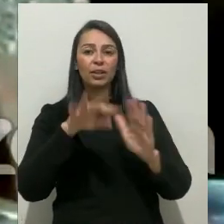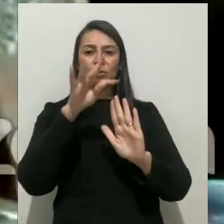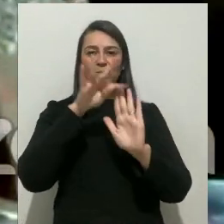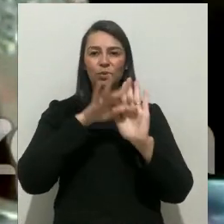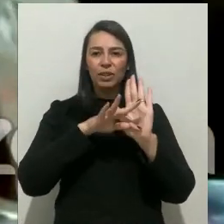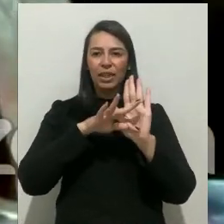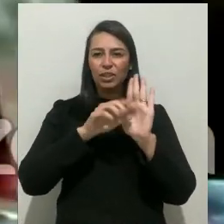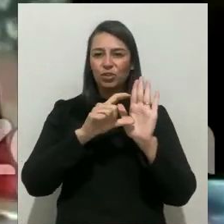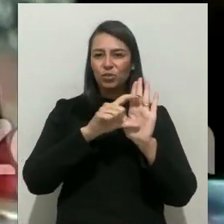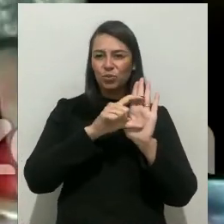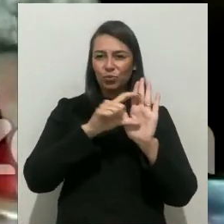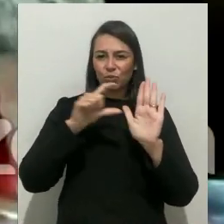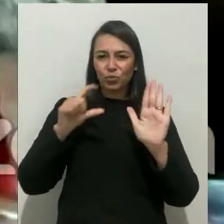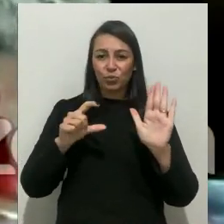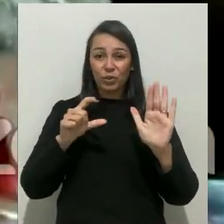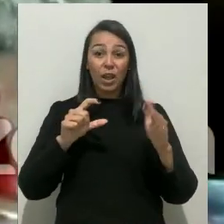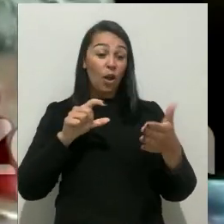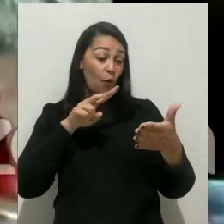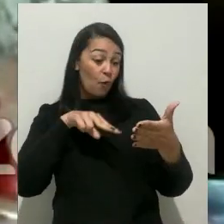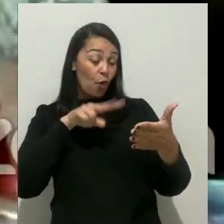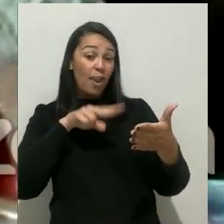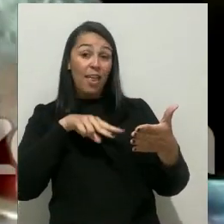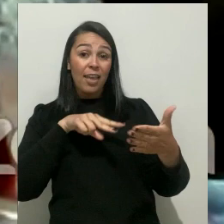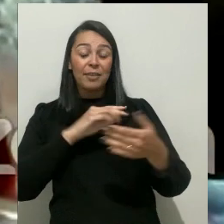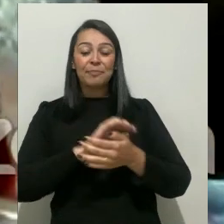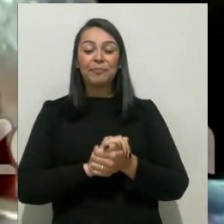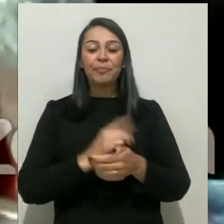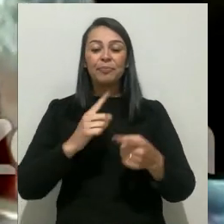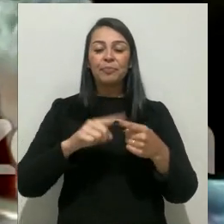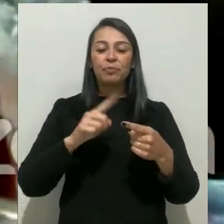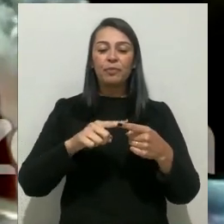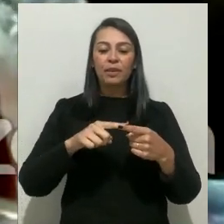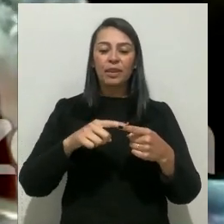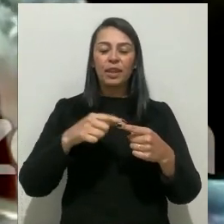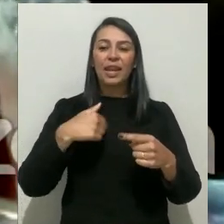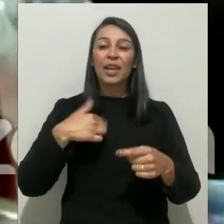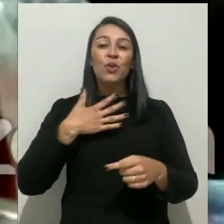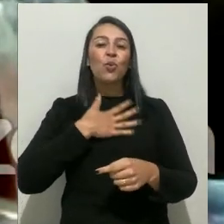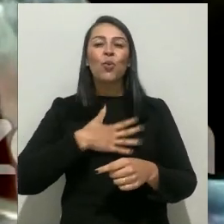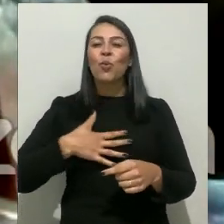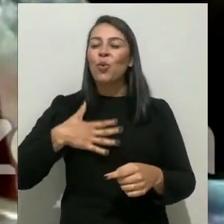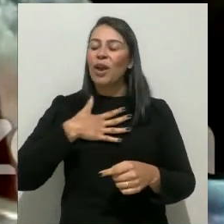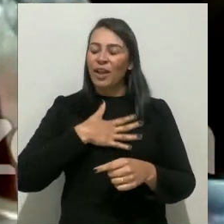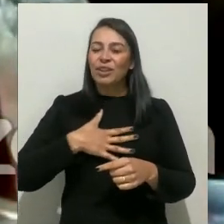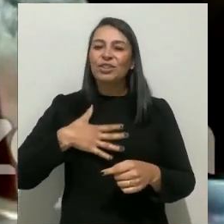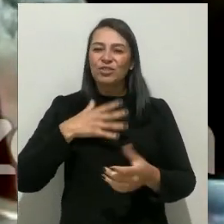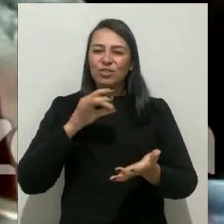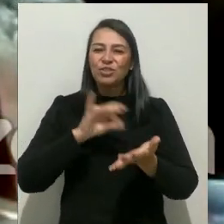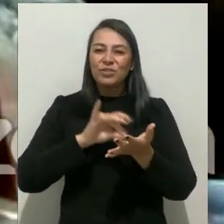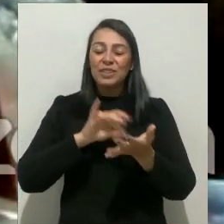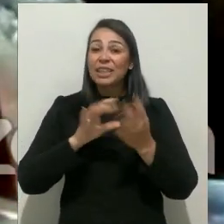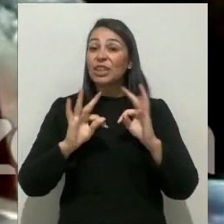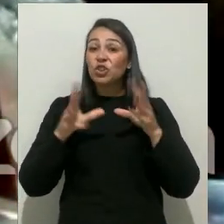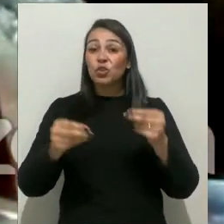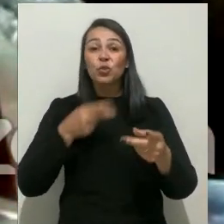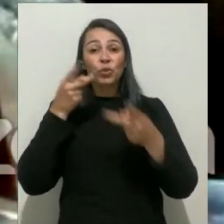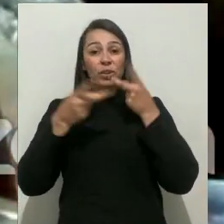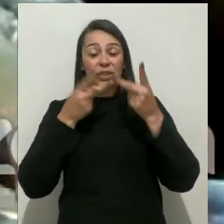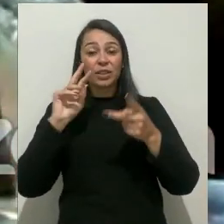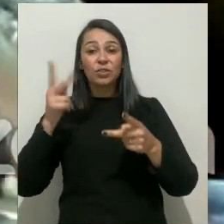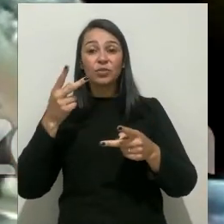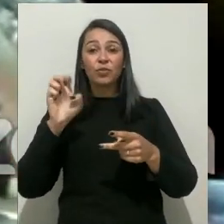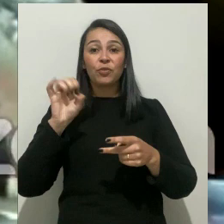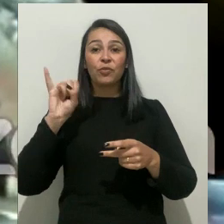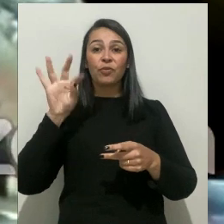pedacinho de um trecho do Heitor, que eu adoro, eu sou realmente suspeita, porque eu adoro todas as falas do